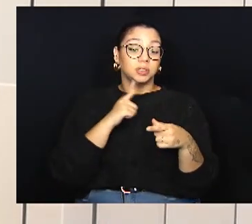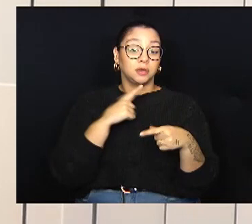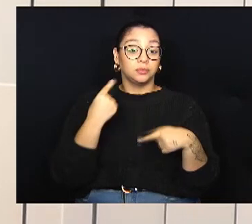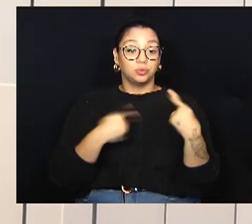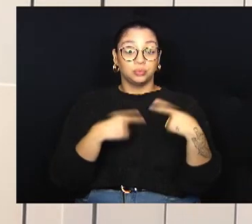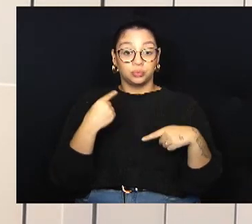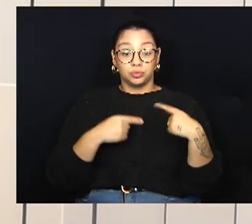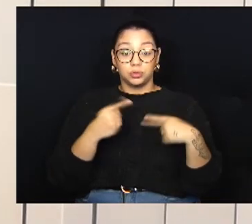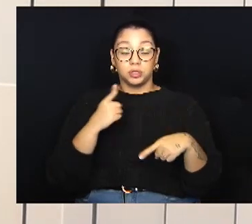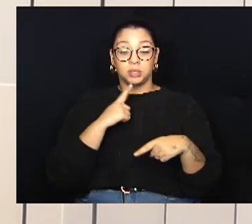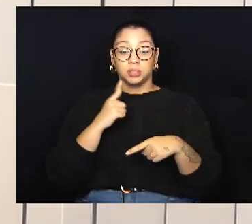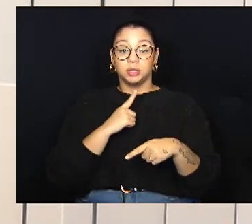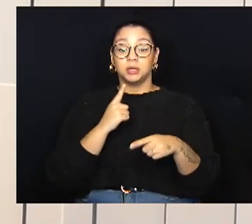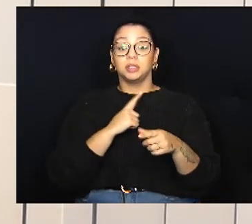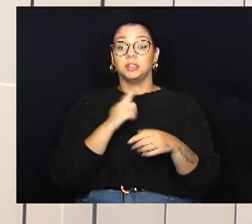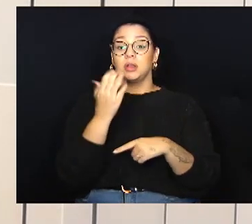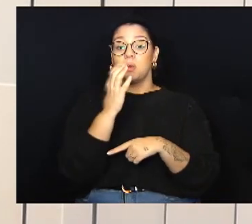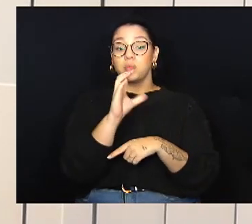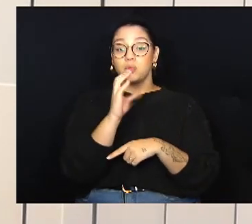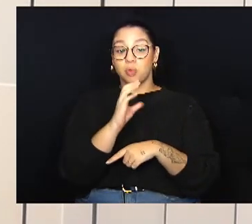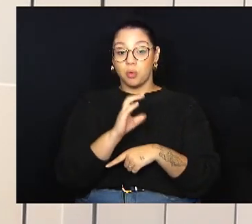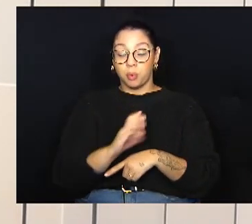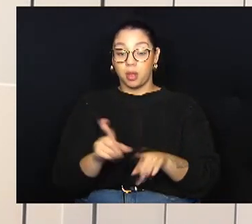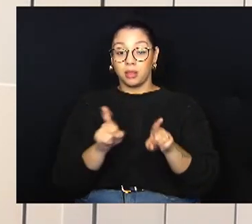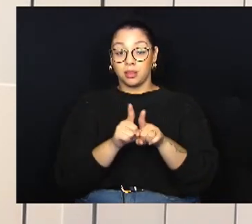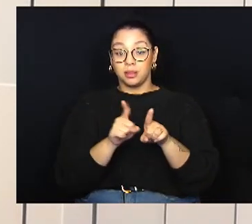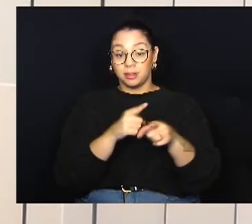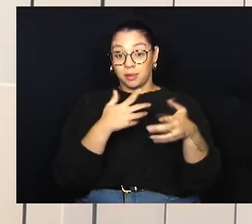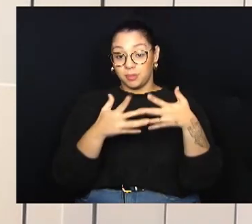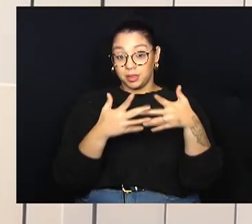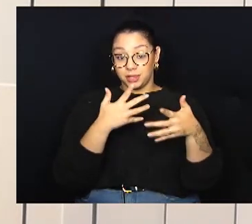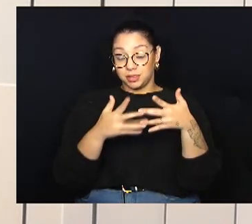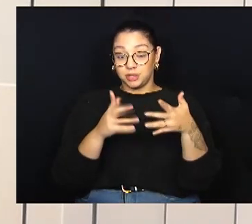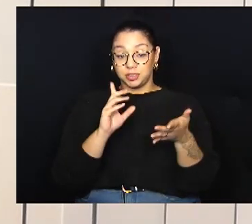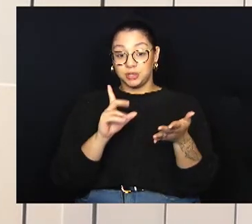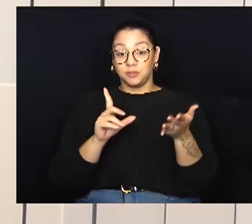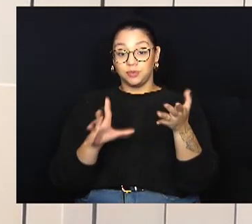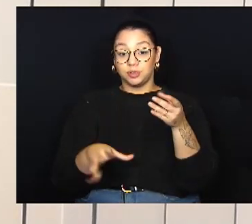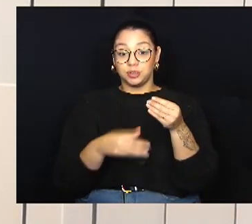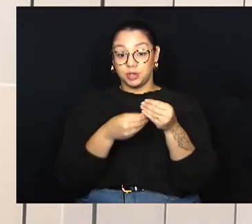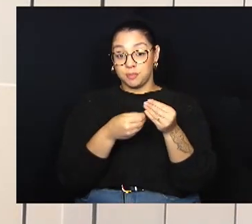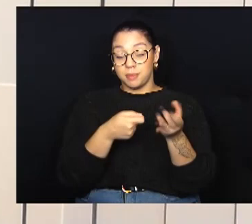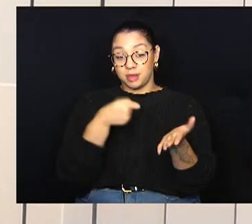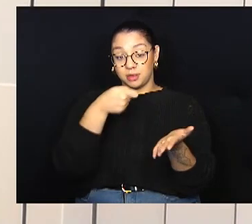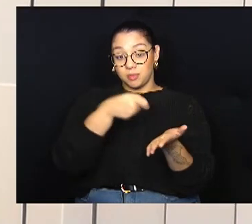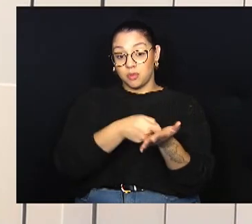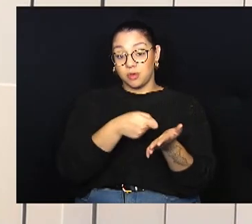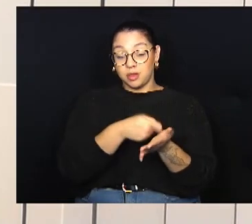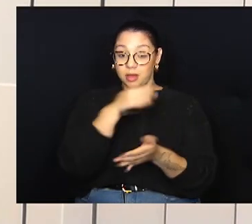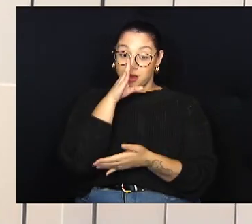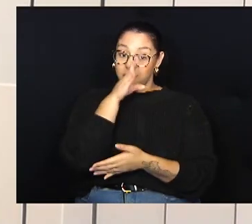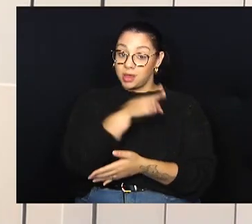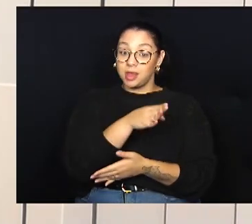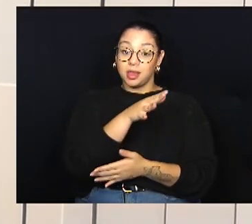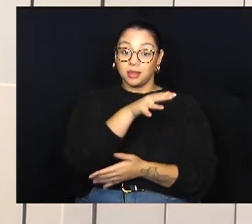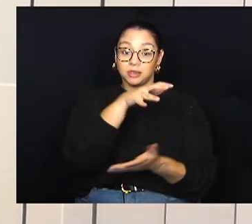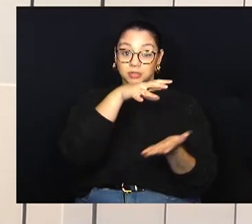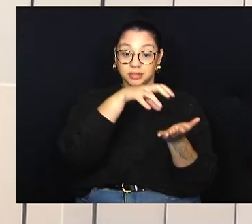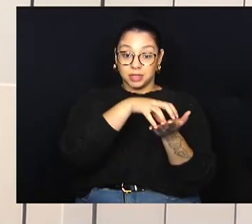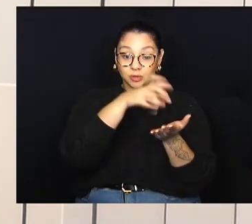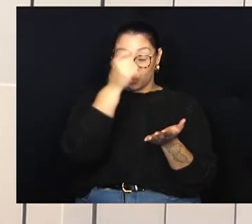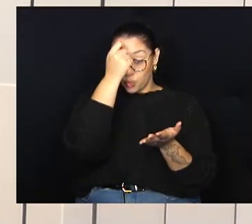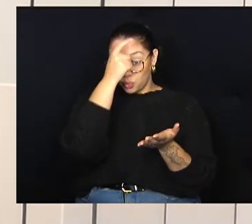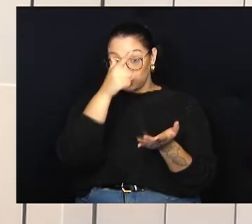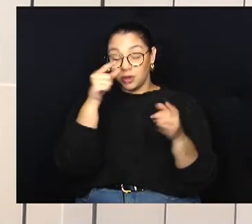a publicidade e transparência das emendas impositivas destinadas ao setor cultural aqui da cidade e